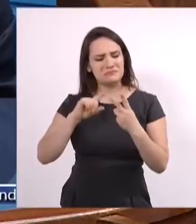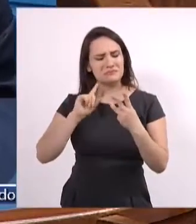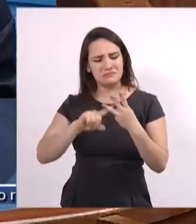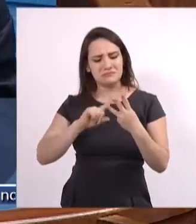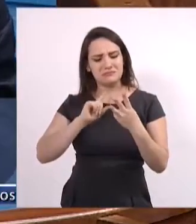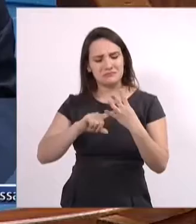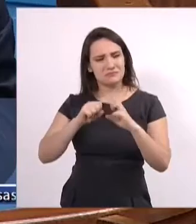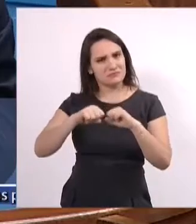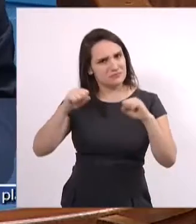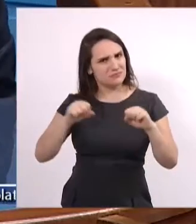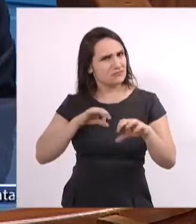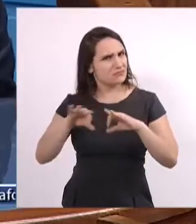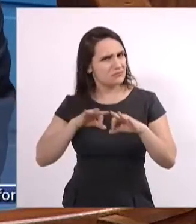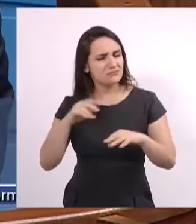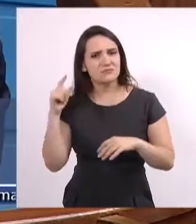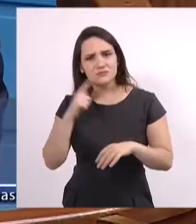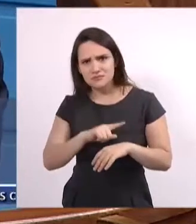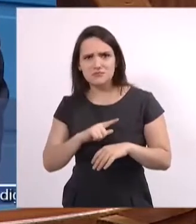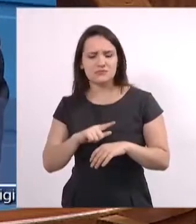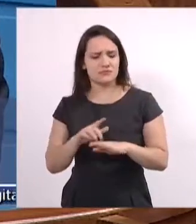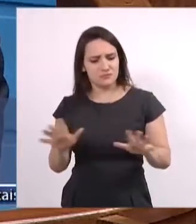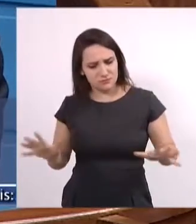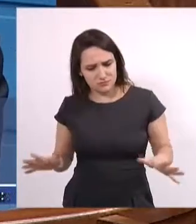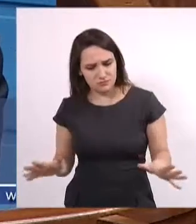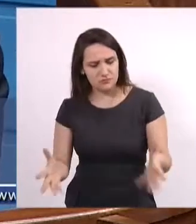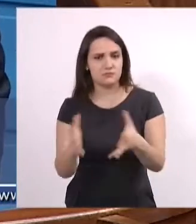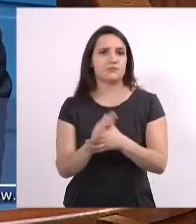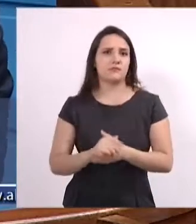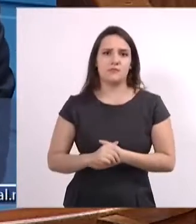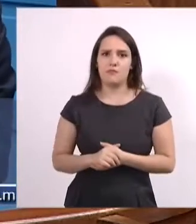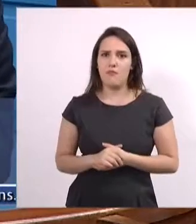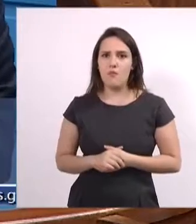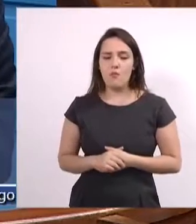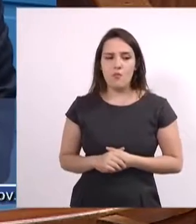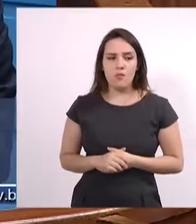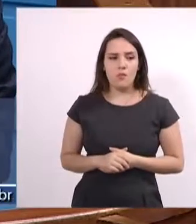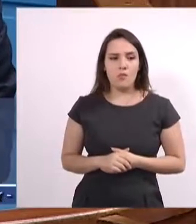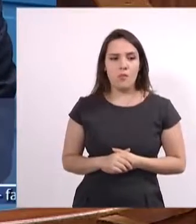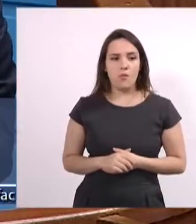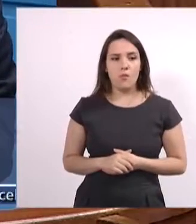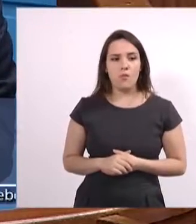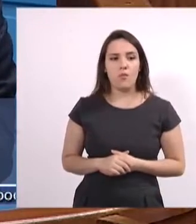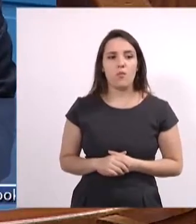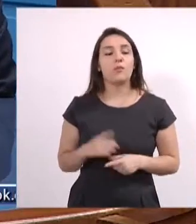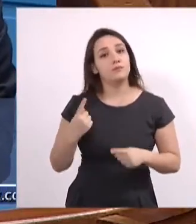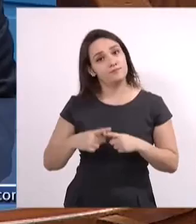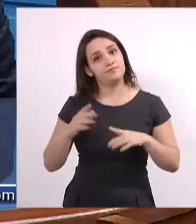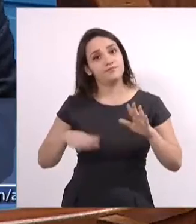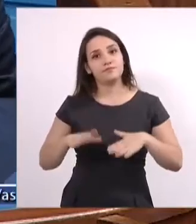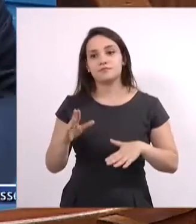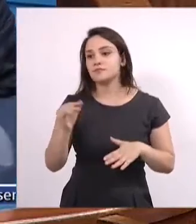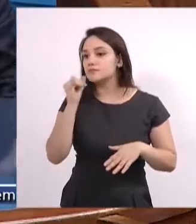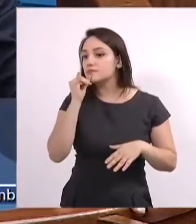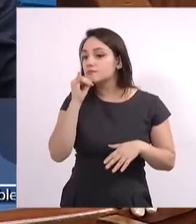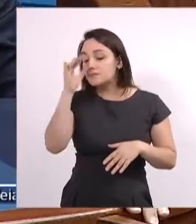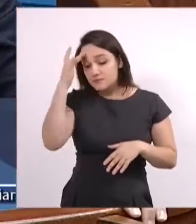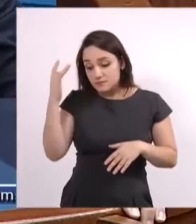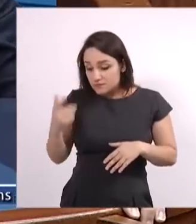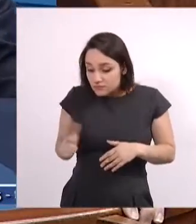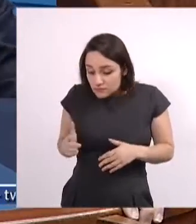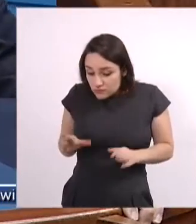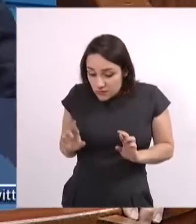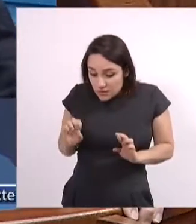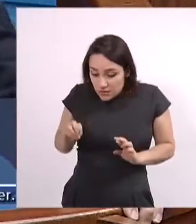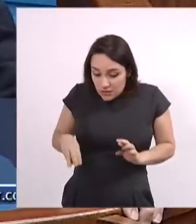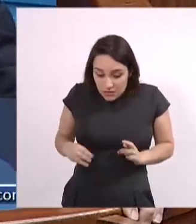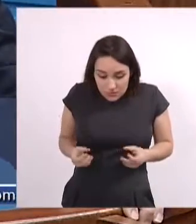sistemática nisso. O porquê chegou até esse ponto crítico, de alta complexidade,